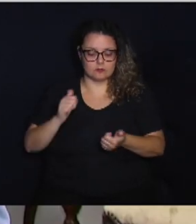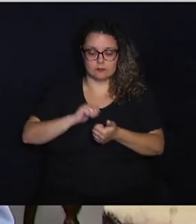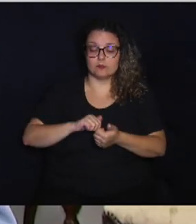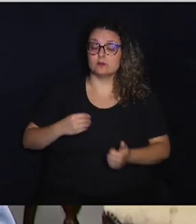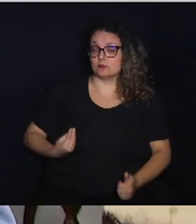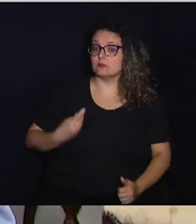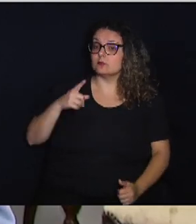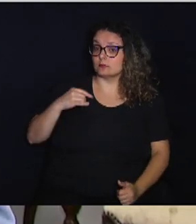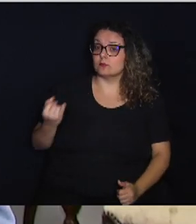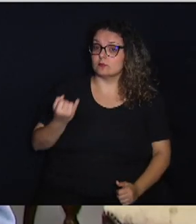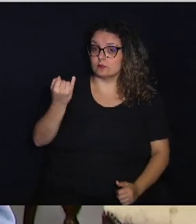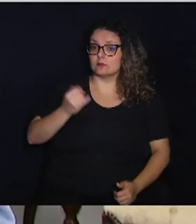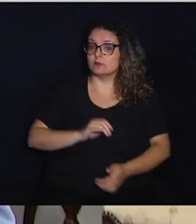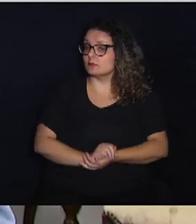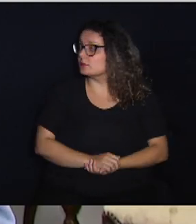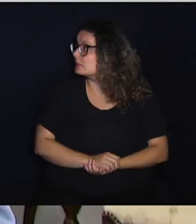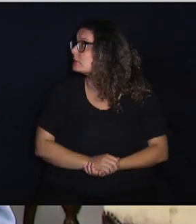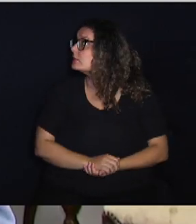fundamental.